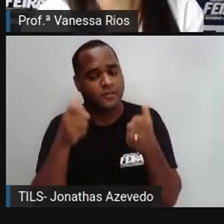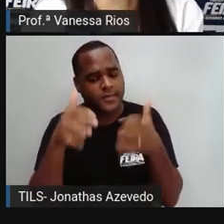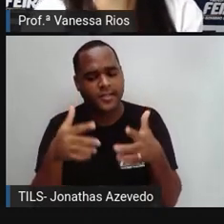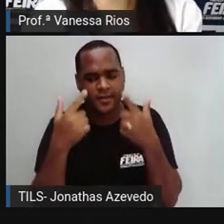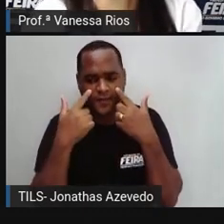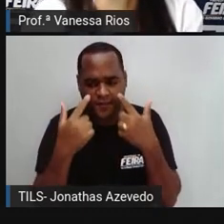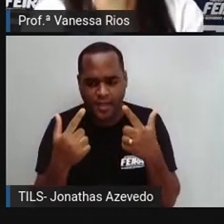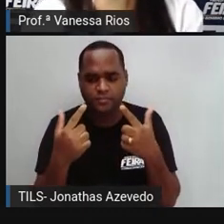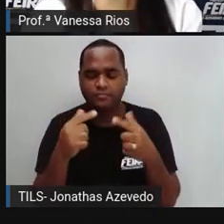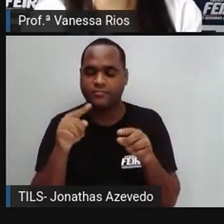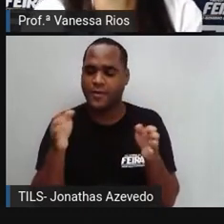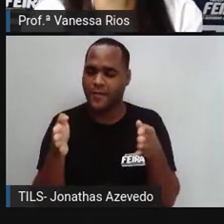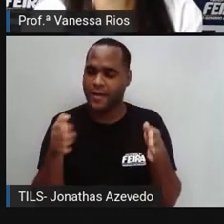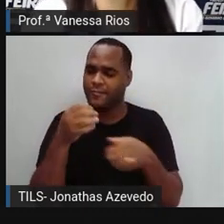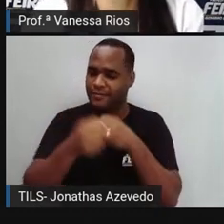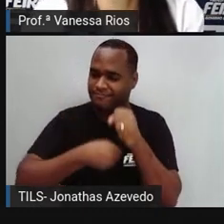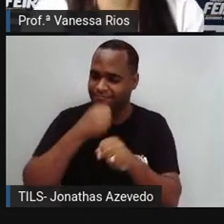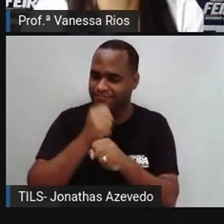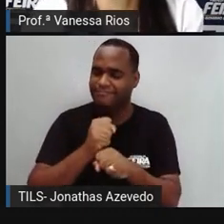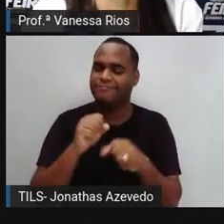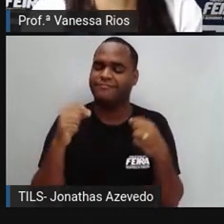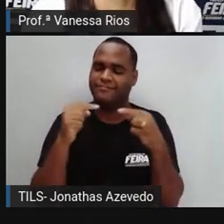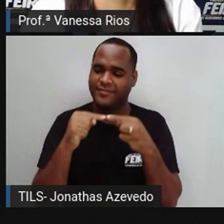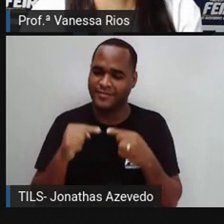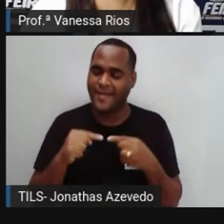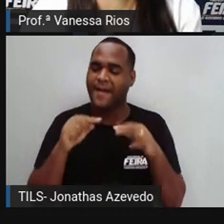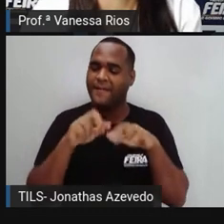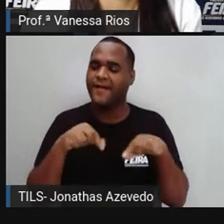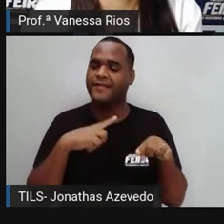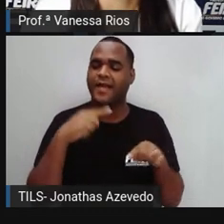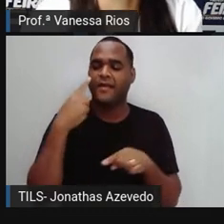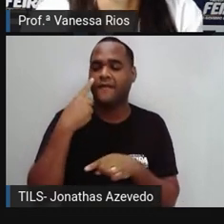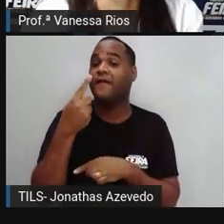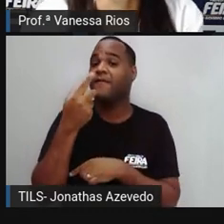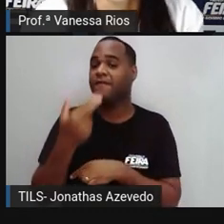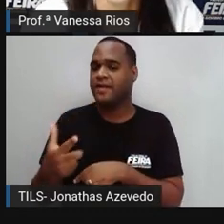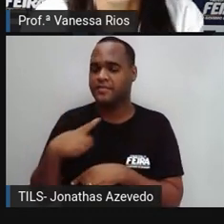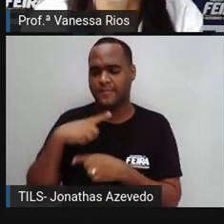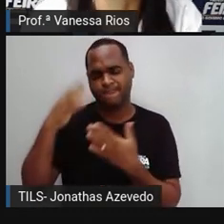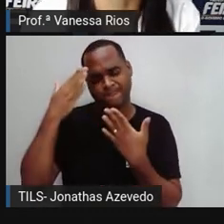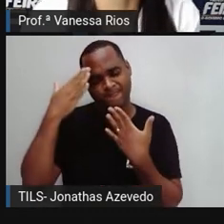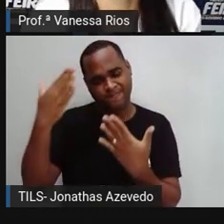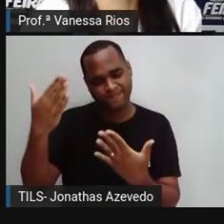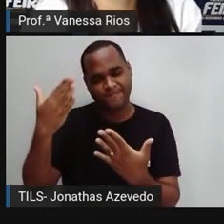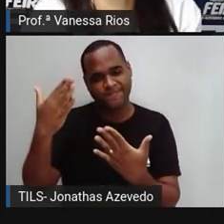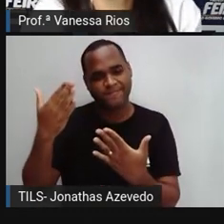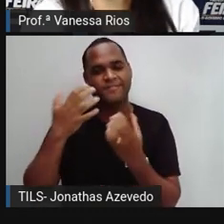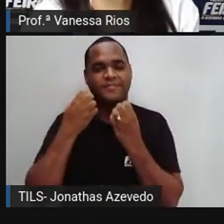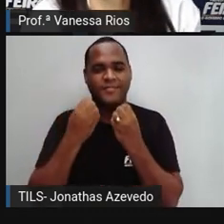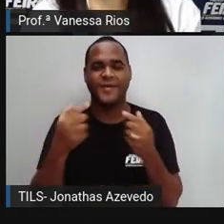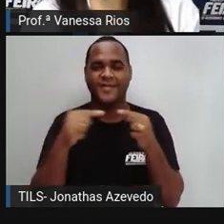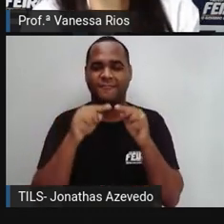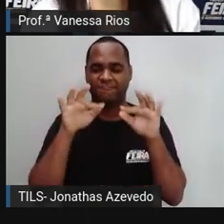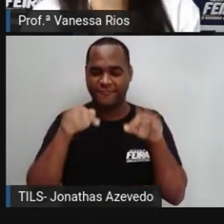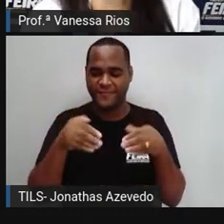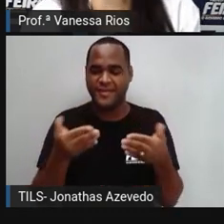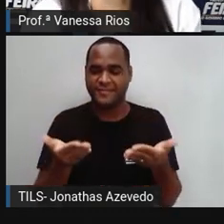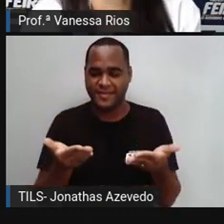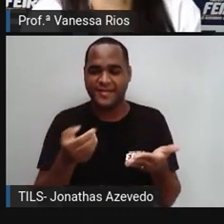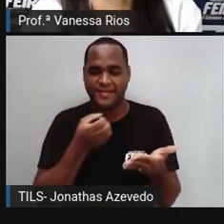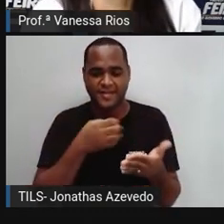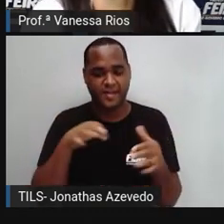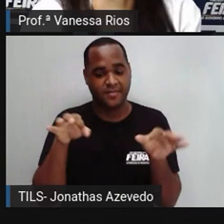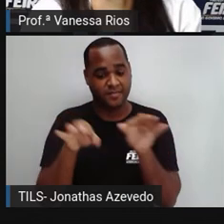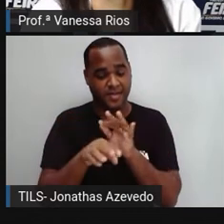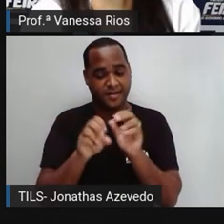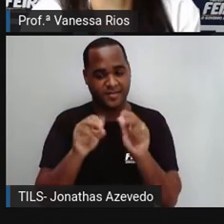assistiram aí durante esse ano letivo. E aí observar todo esse agradecimento e essa finalização,